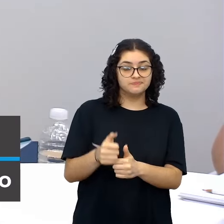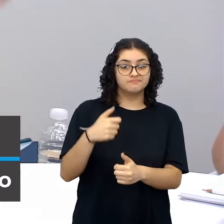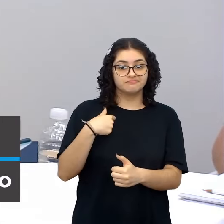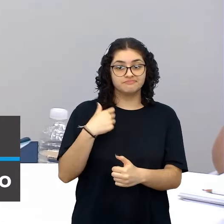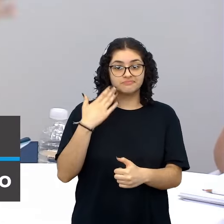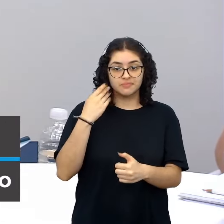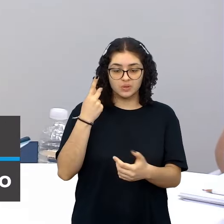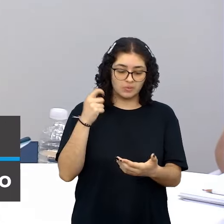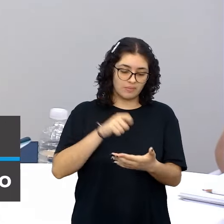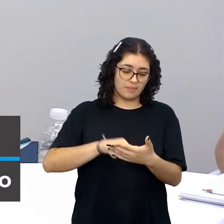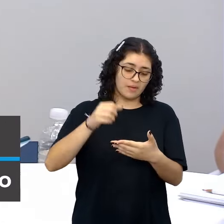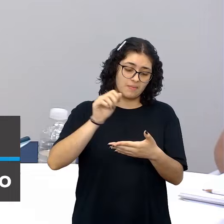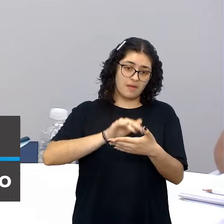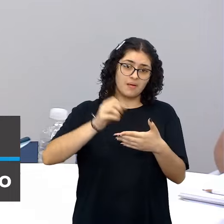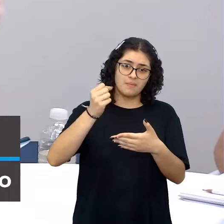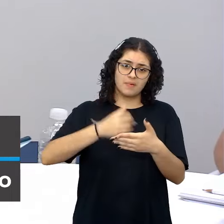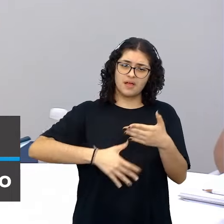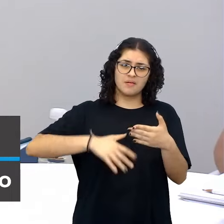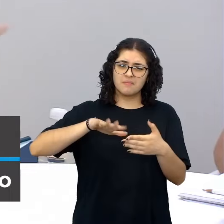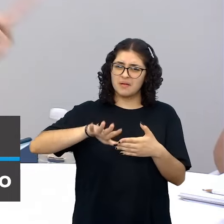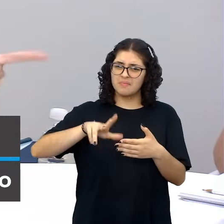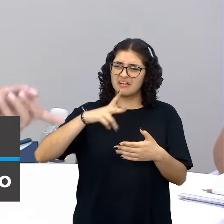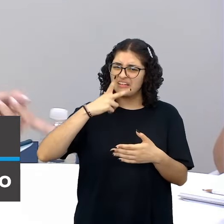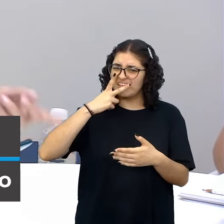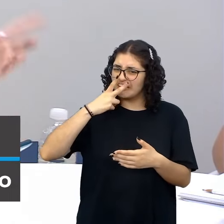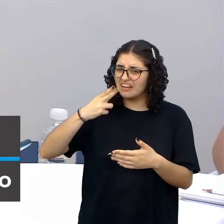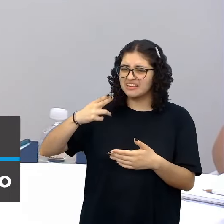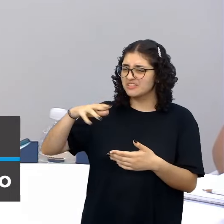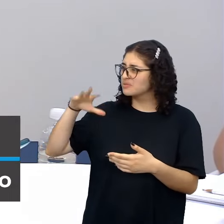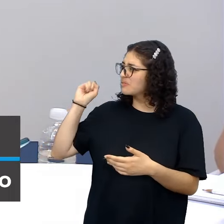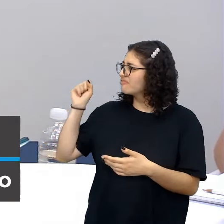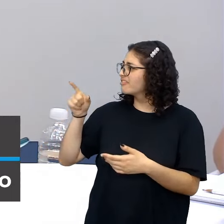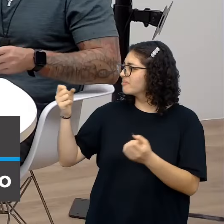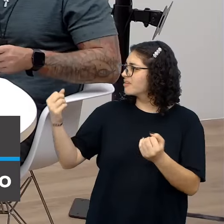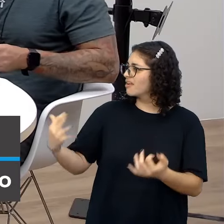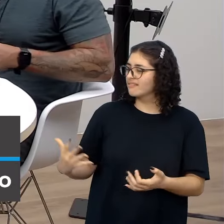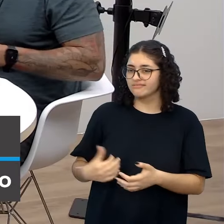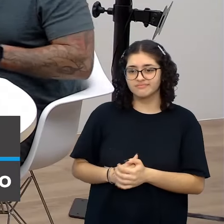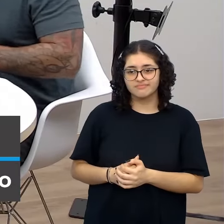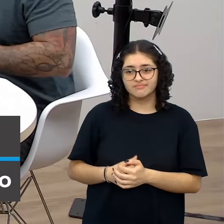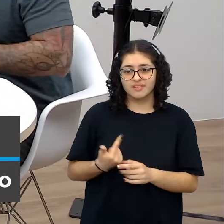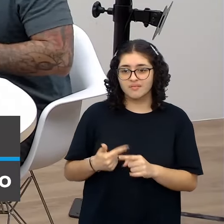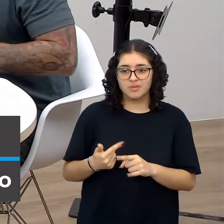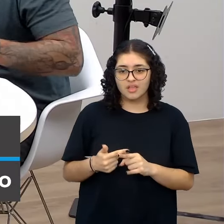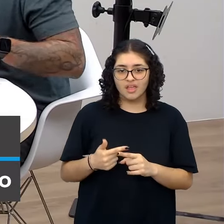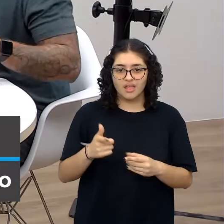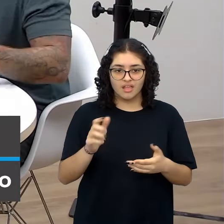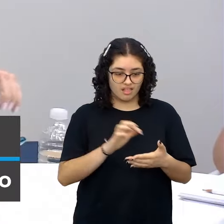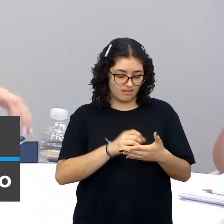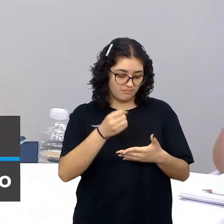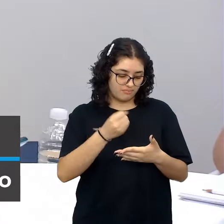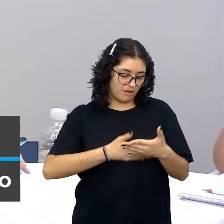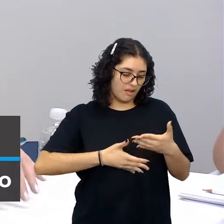tanta gente escrever, mas parece que eles não estão escutando o que você está falando. Porque eles estão escrevendo, mas você